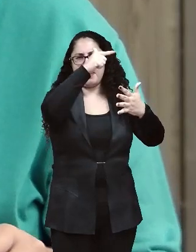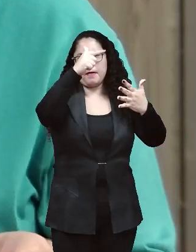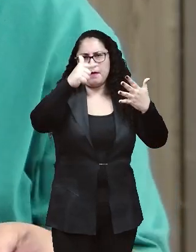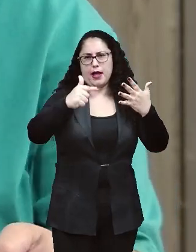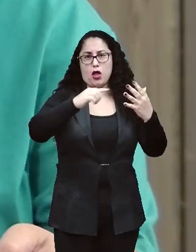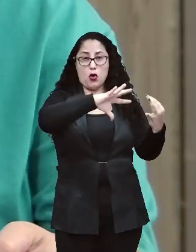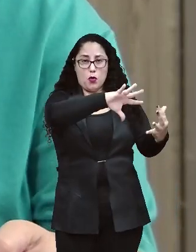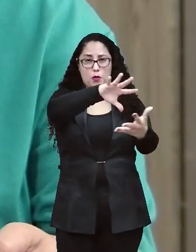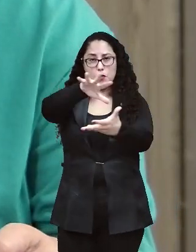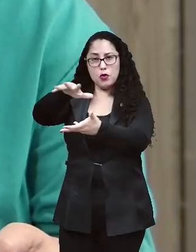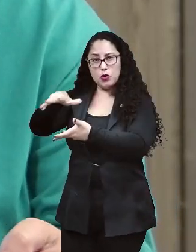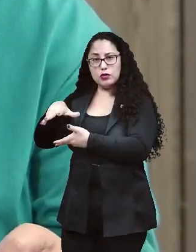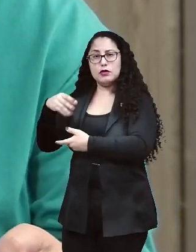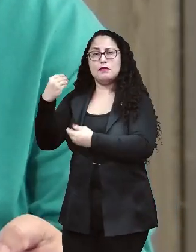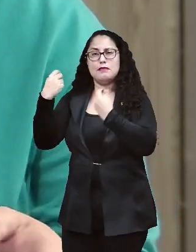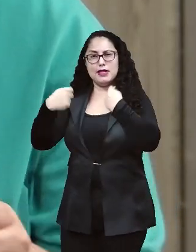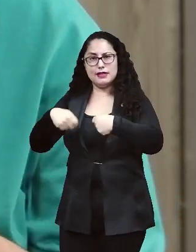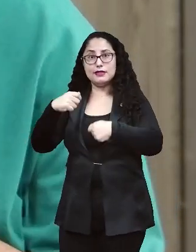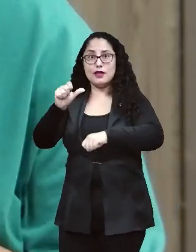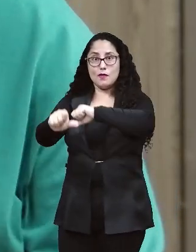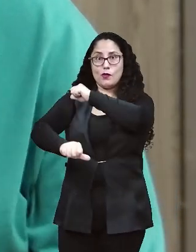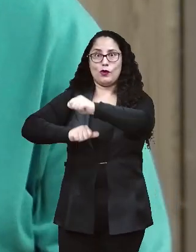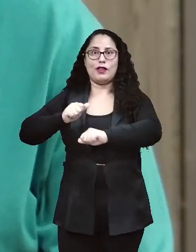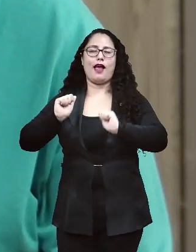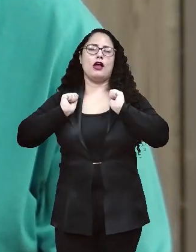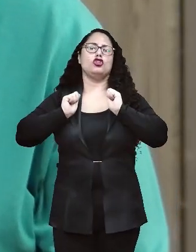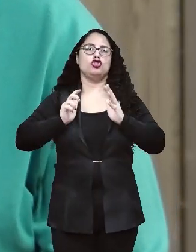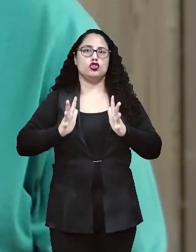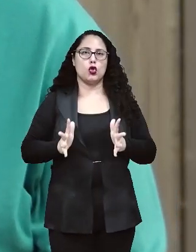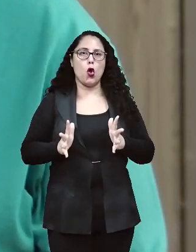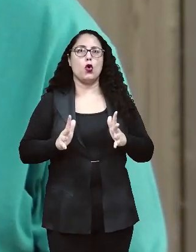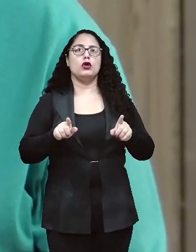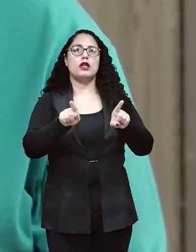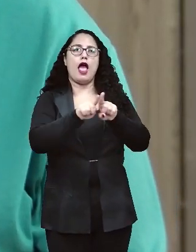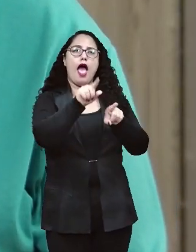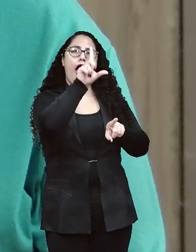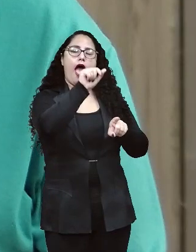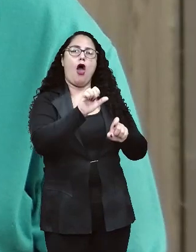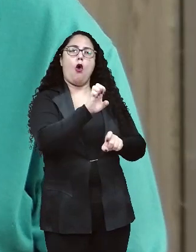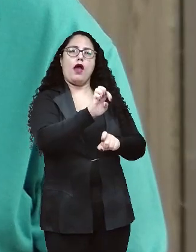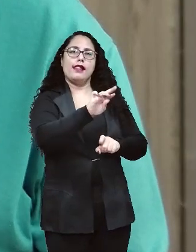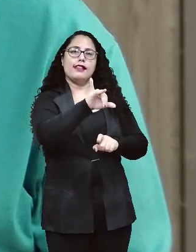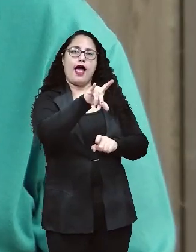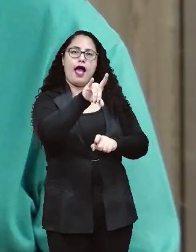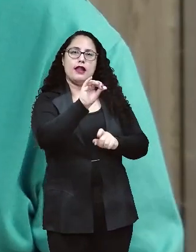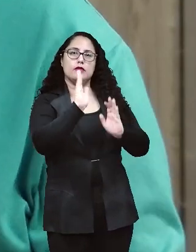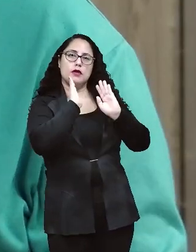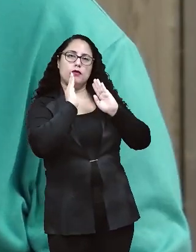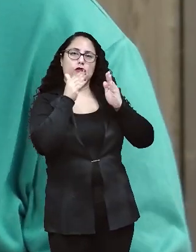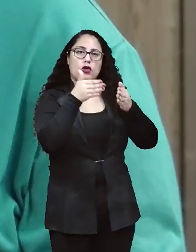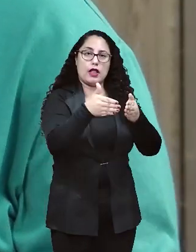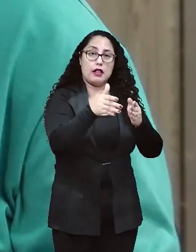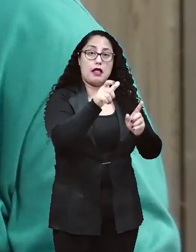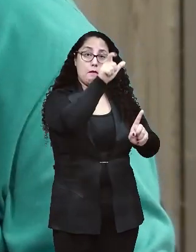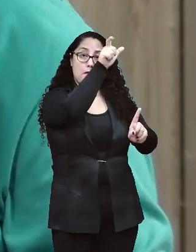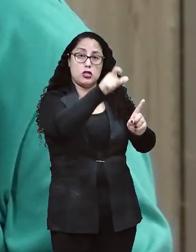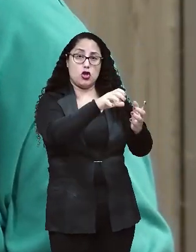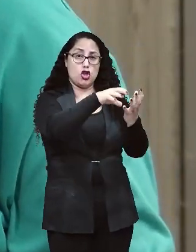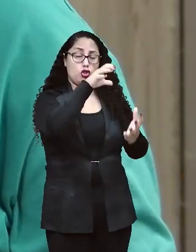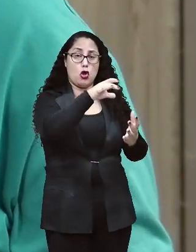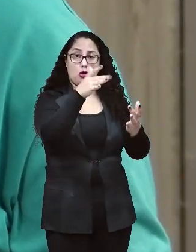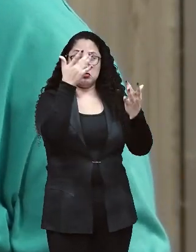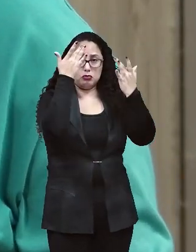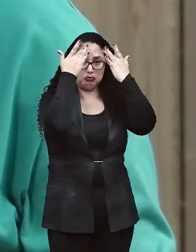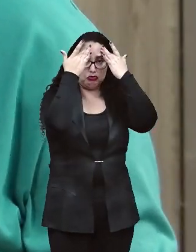nesse mundo que está precisando muito mudar de atitudes, o etarismo é mais voltado para pessoas idosas. Porque eu acho